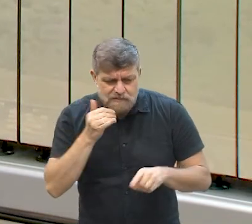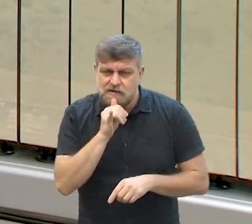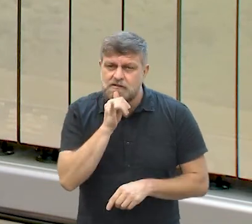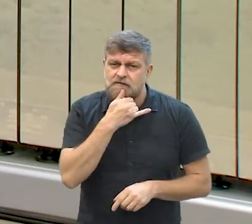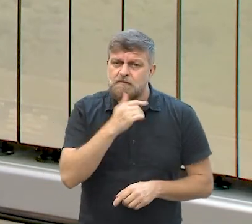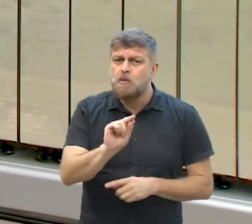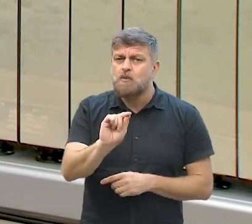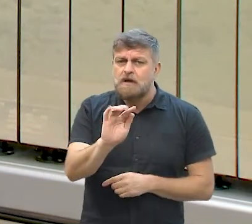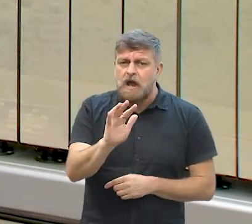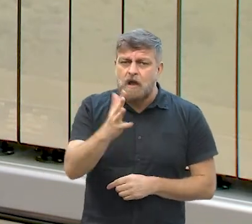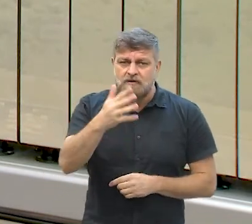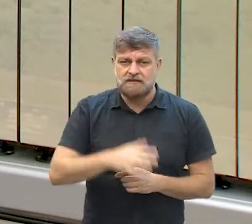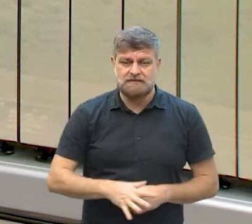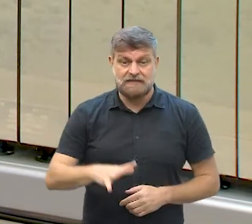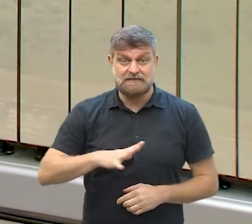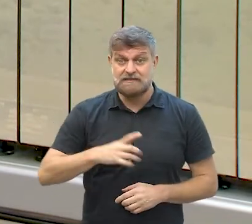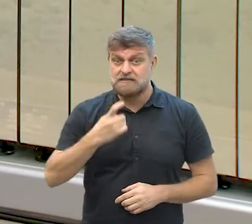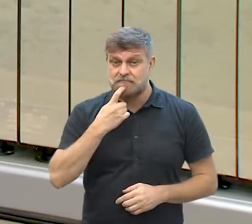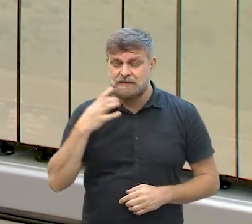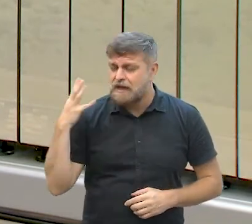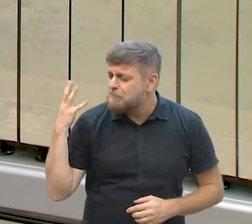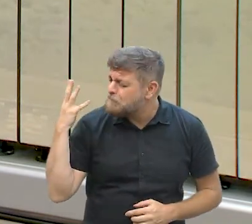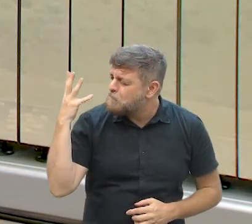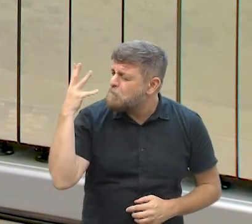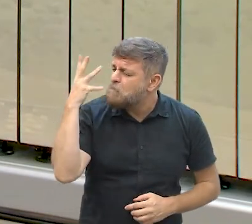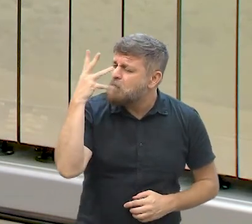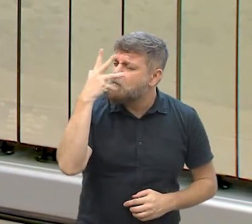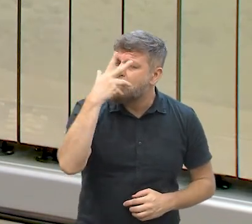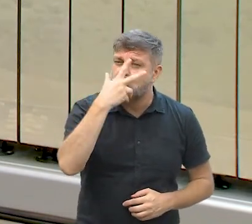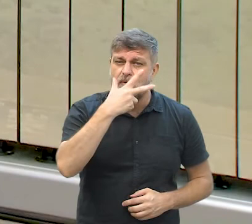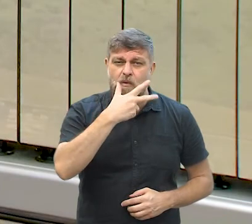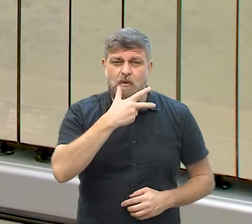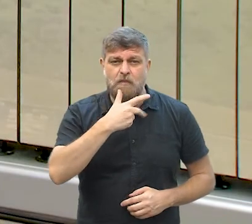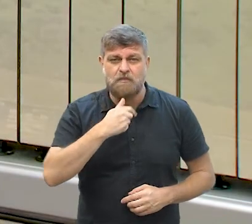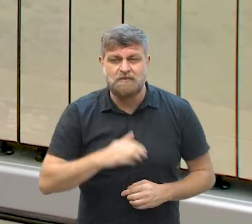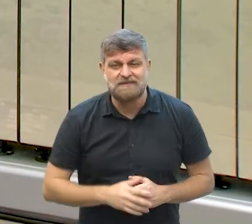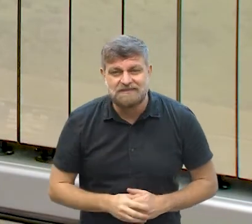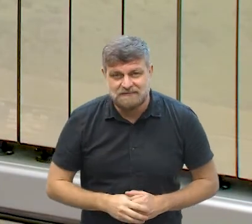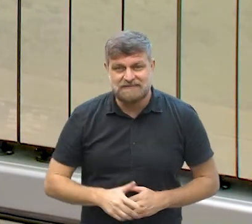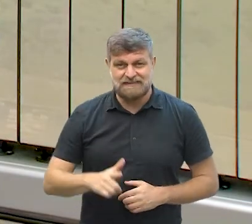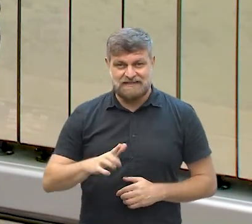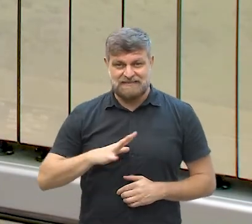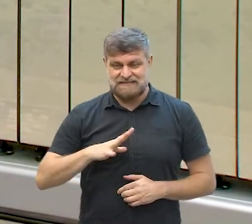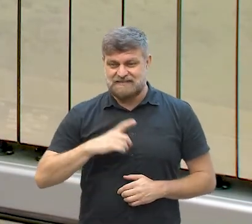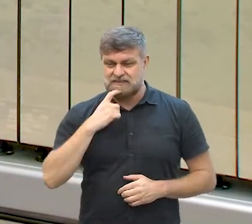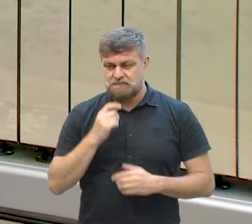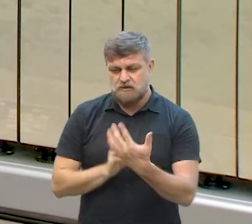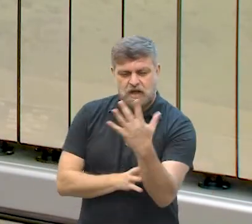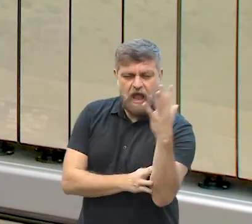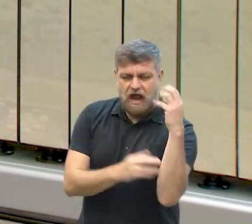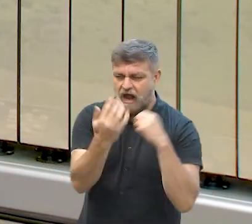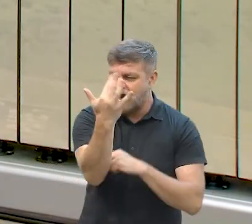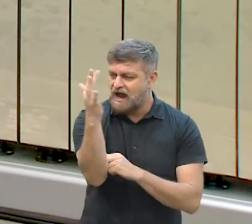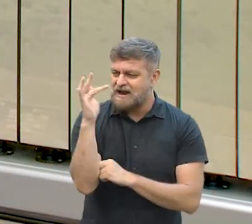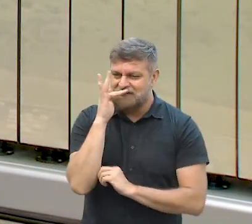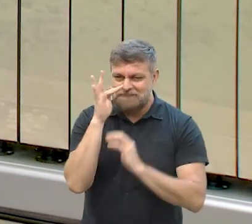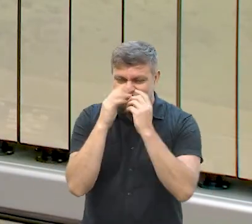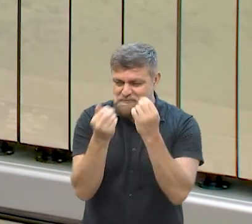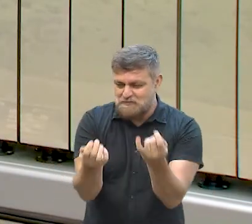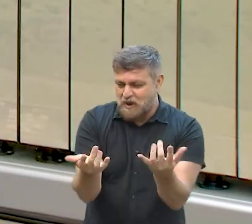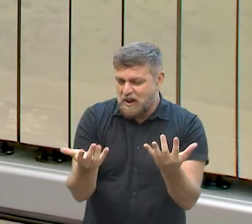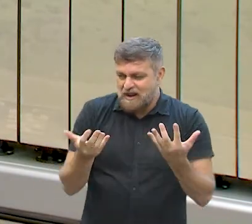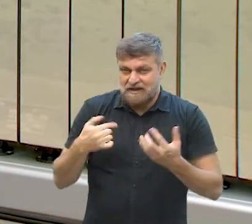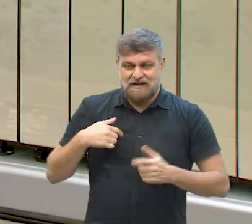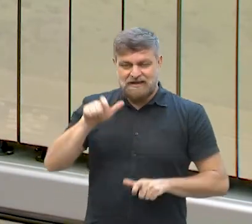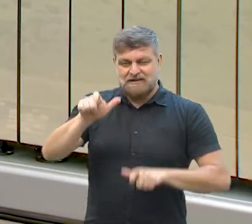infelizmente, né, a cidade é muito bonita. A cidade me chamou muito a atenção por ser uma cidade bonita, uma cidade muito arborizada, uma cidade que as